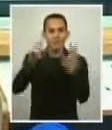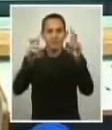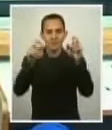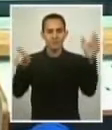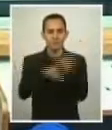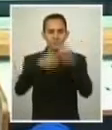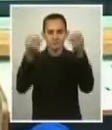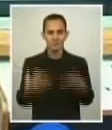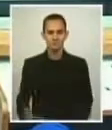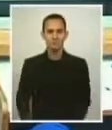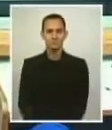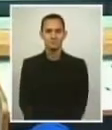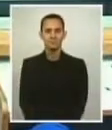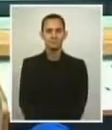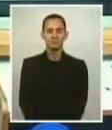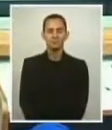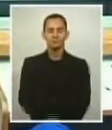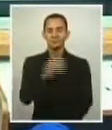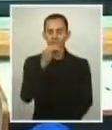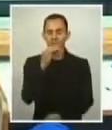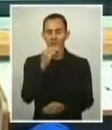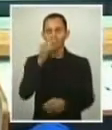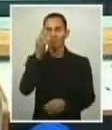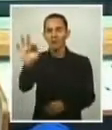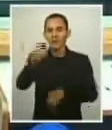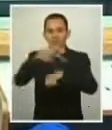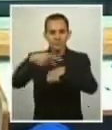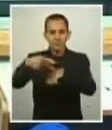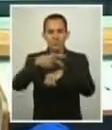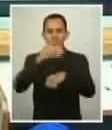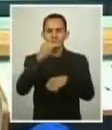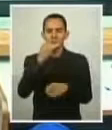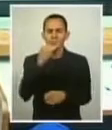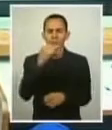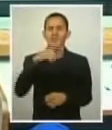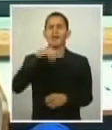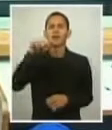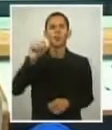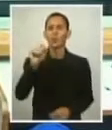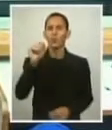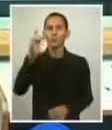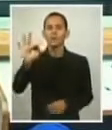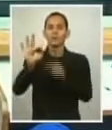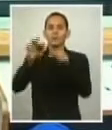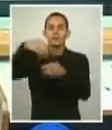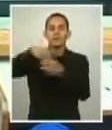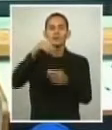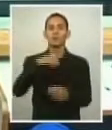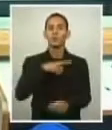tema propriamente dito e nós vamos para a França nós vamos encontrar o quê